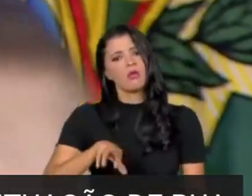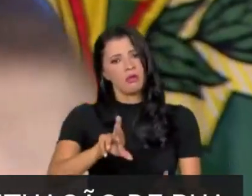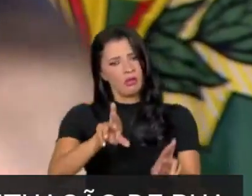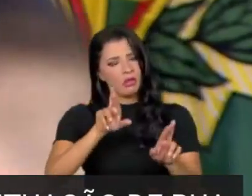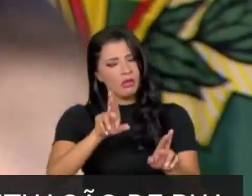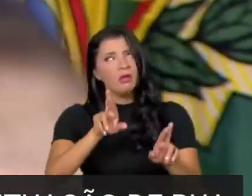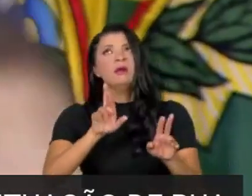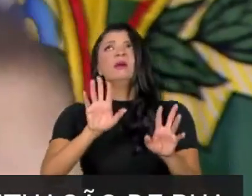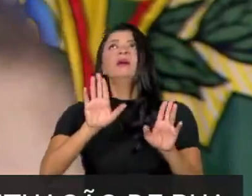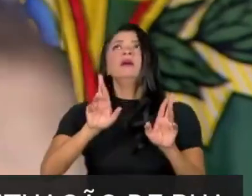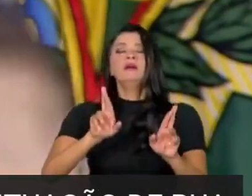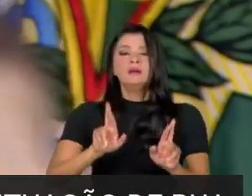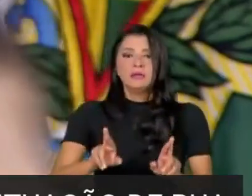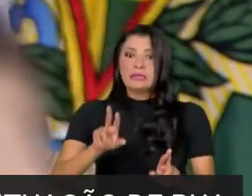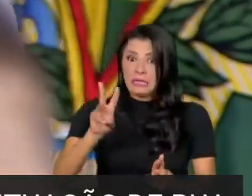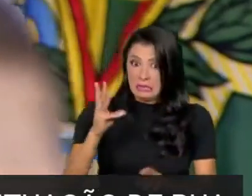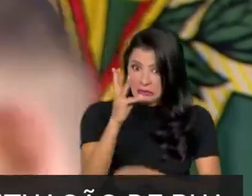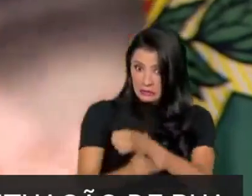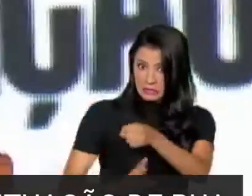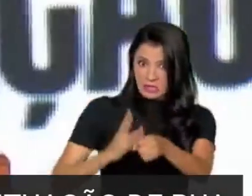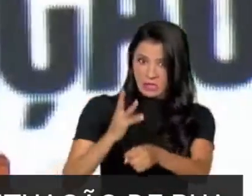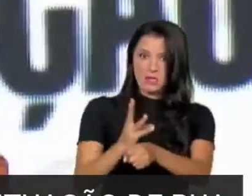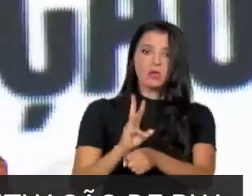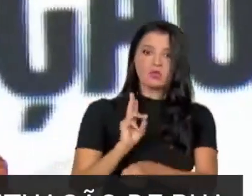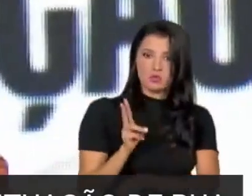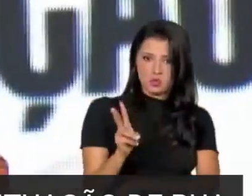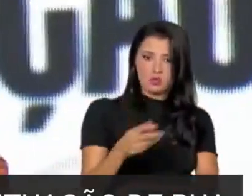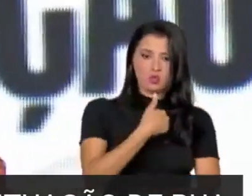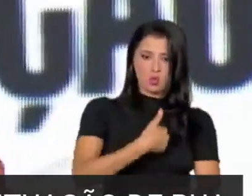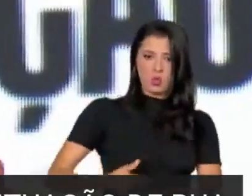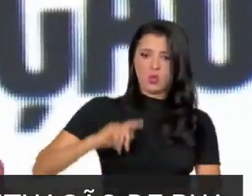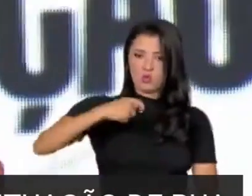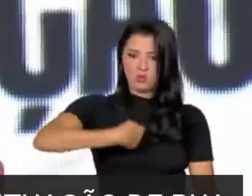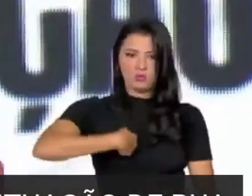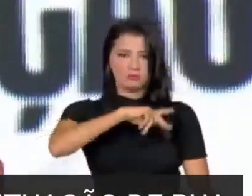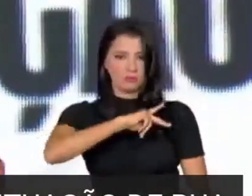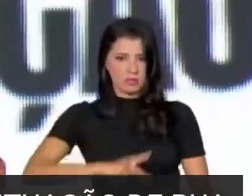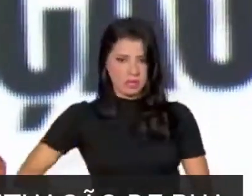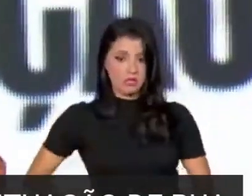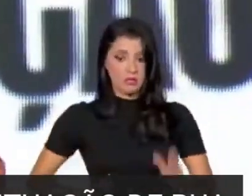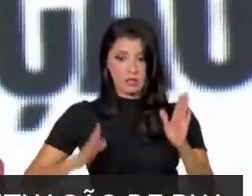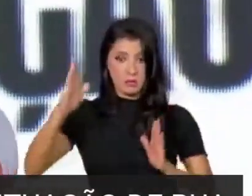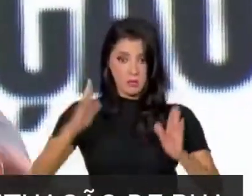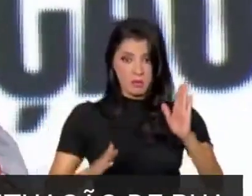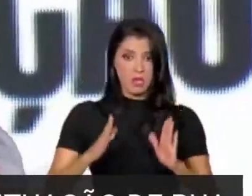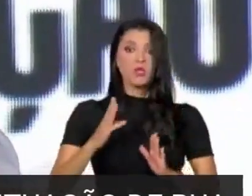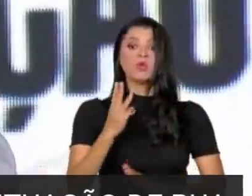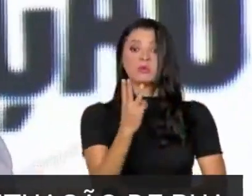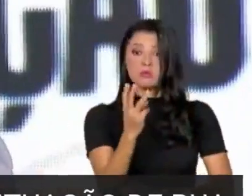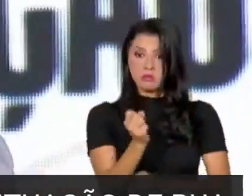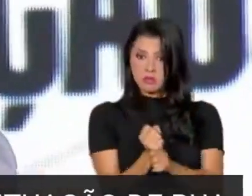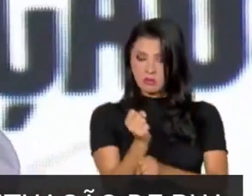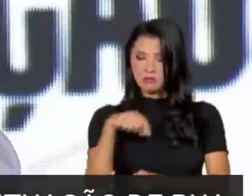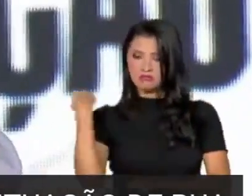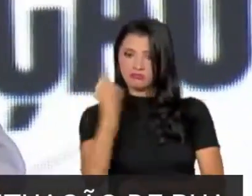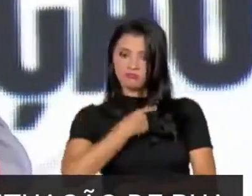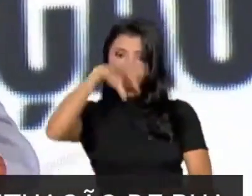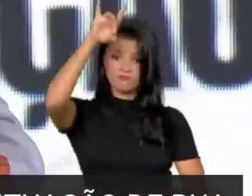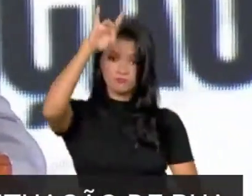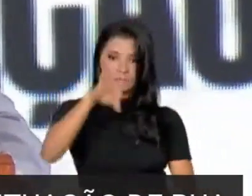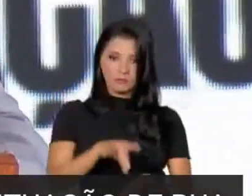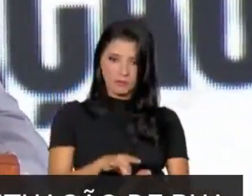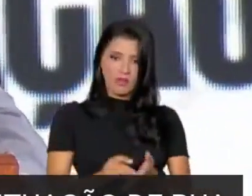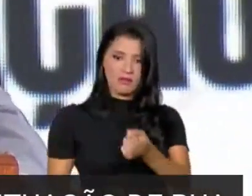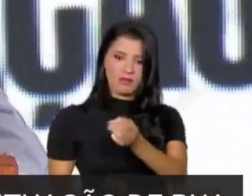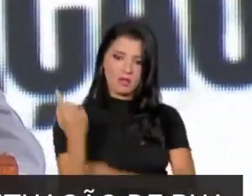nesse meu governo, eu tenho mais 3 anos de mandato, nesses 3 anos a gente possa consolidar a elaboração